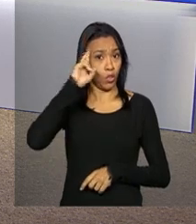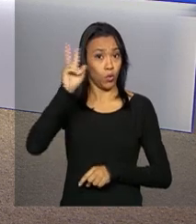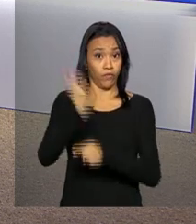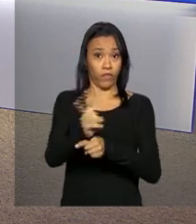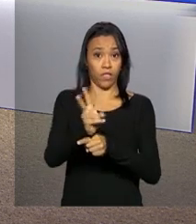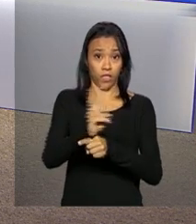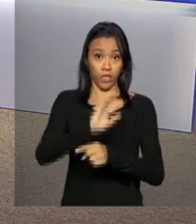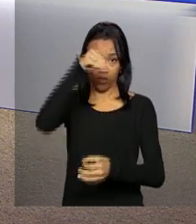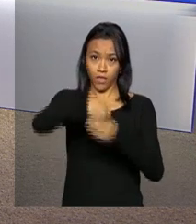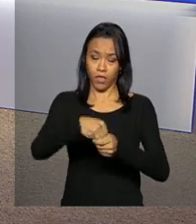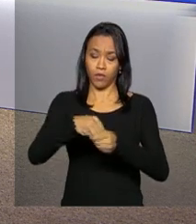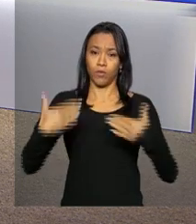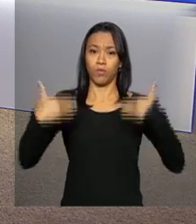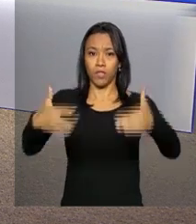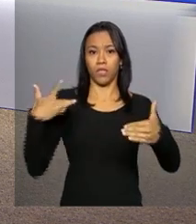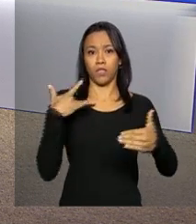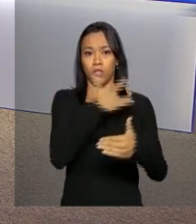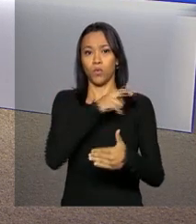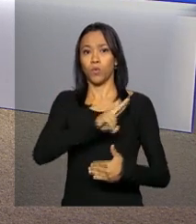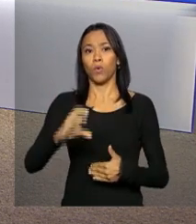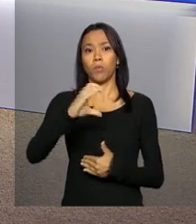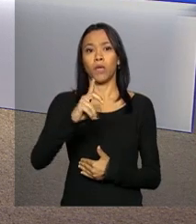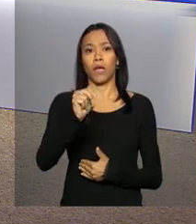do Ministério da Saúde Cláudio maierovitch